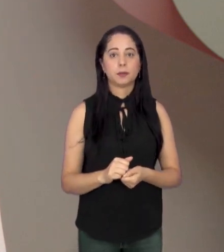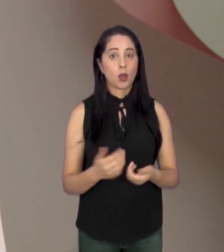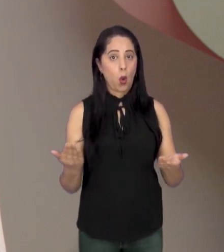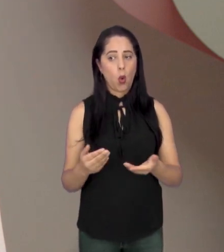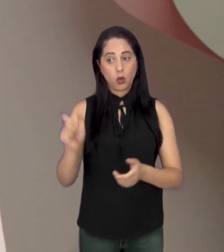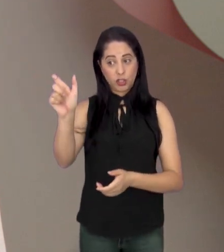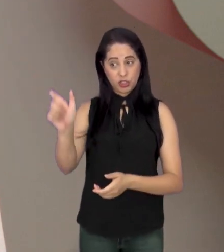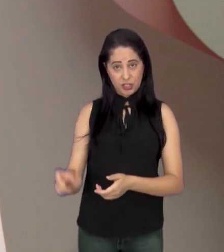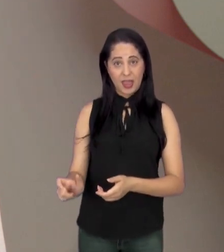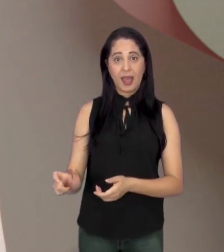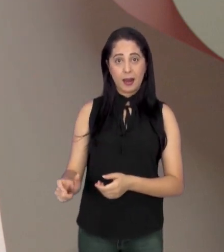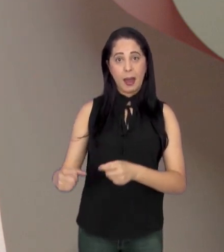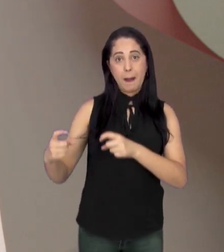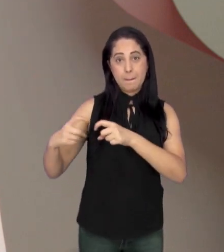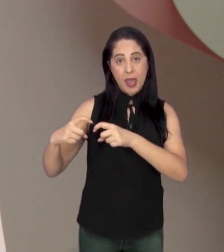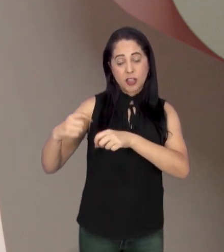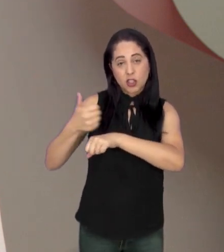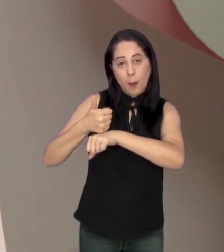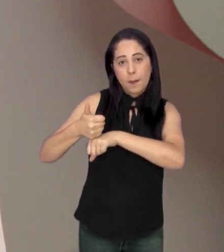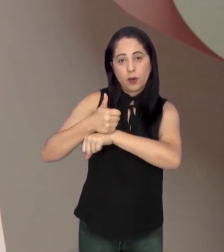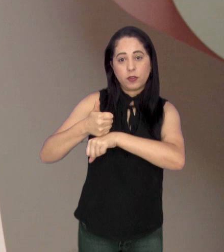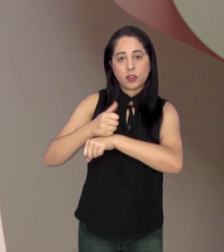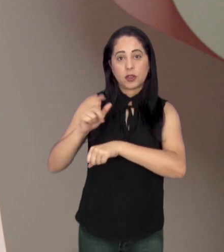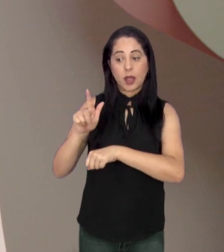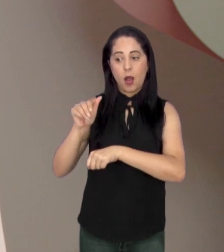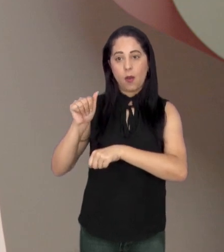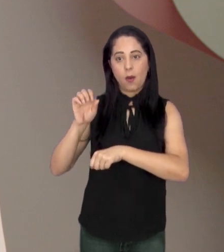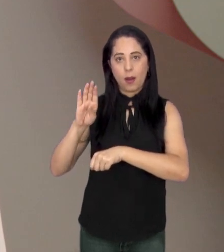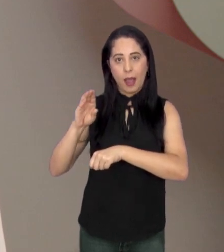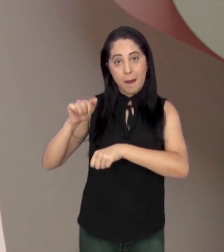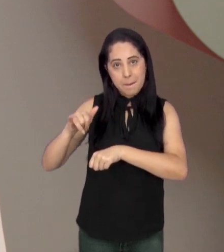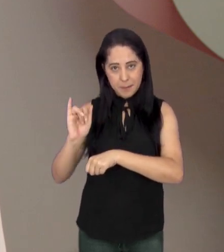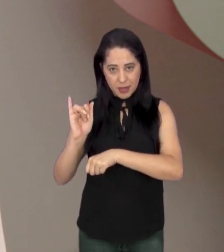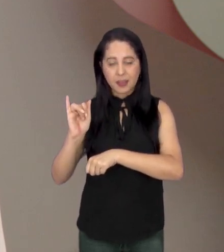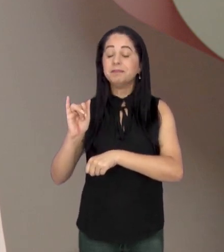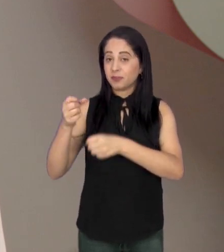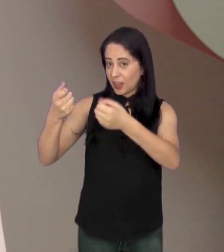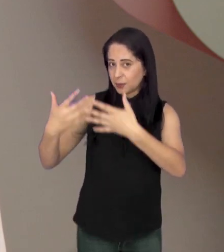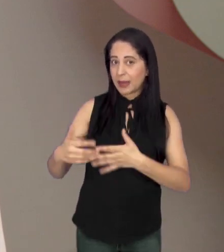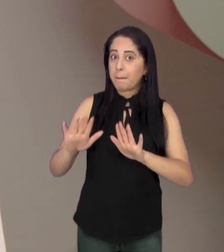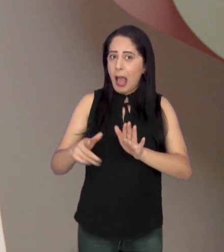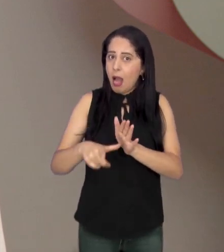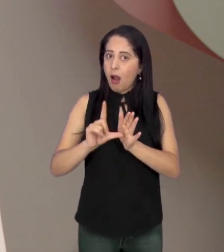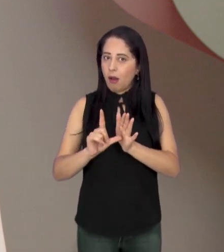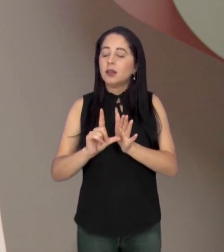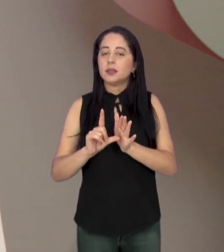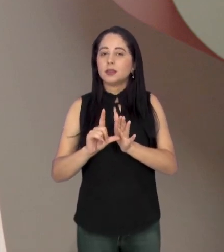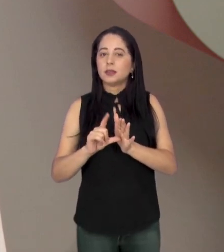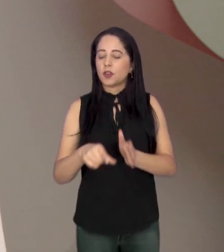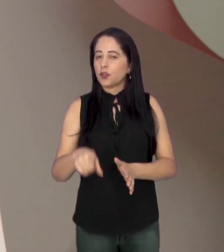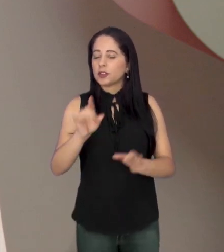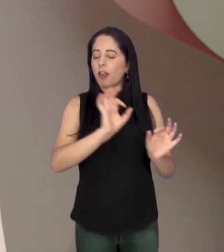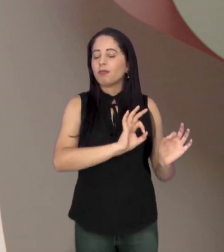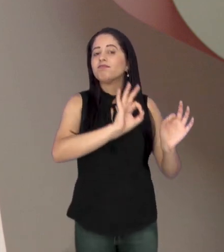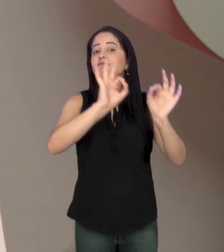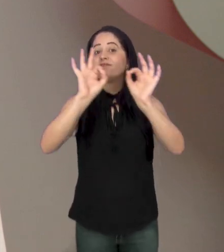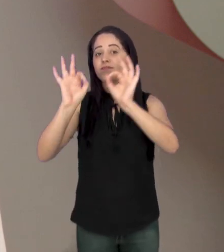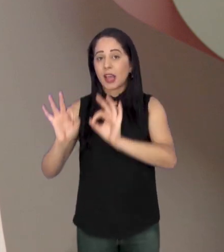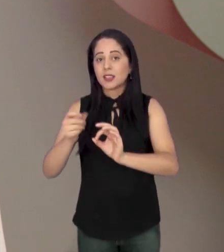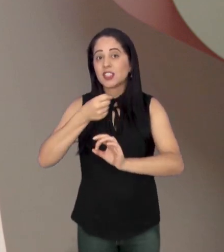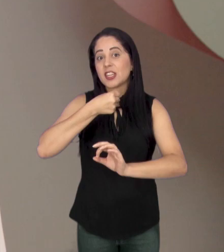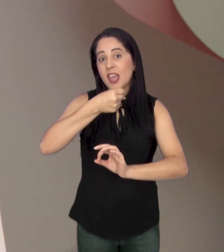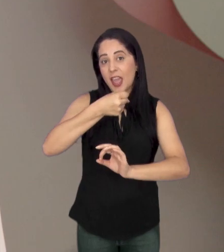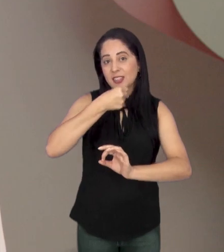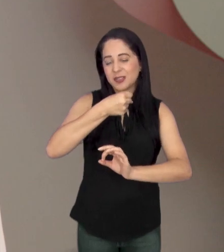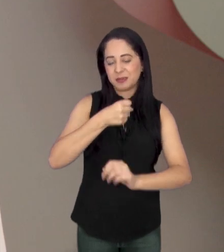é a naturopata Gabi Bueno. Mas antes de aprofundar no assunto, eu te convido para assistir uma reportagem